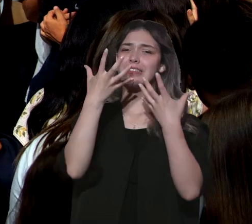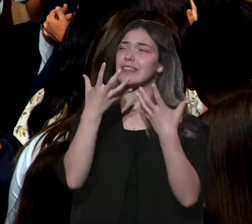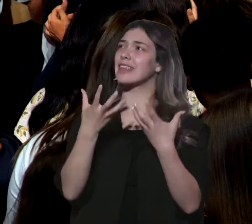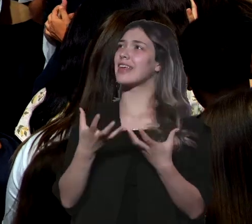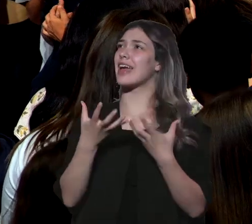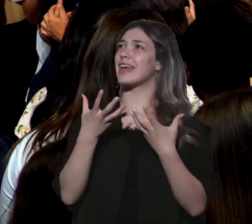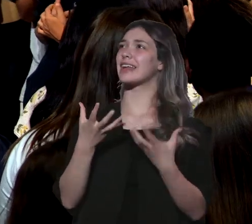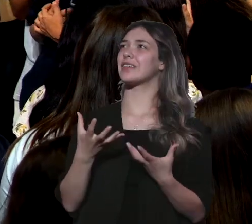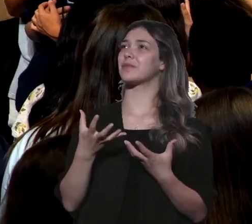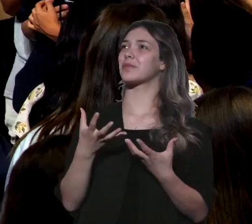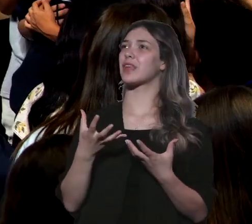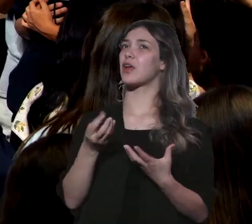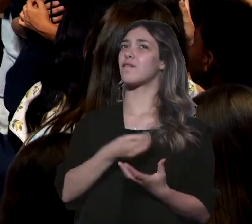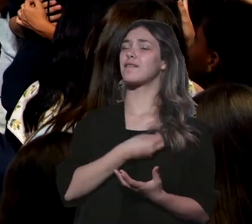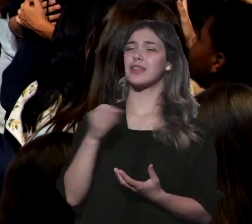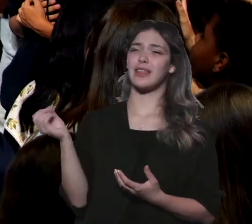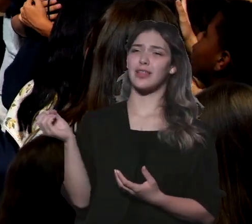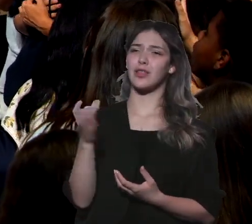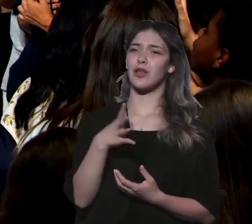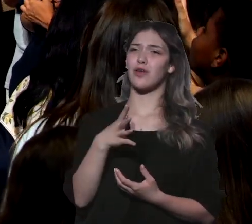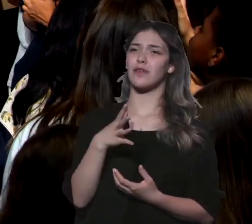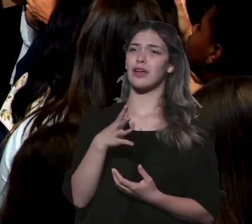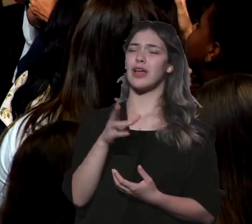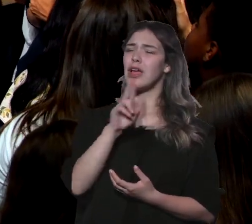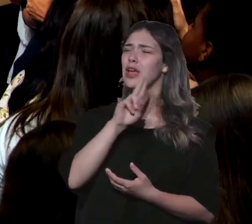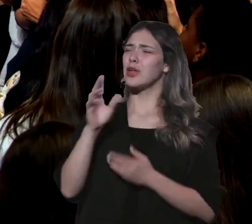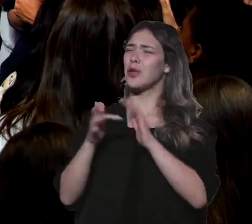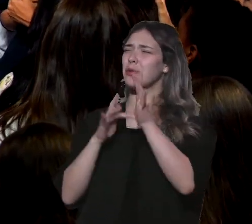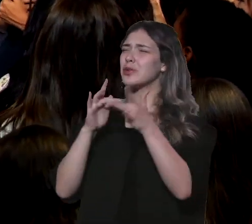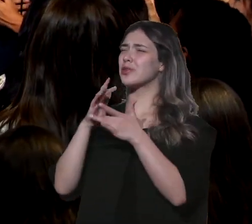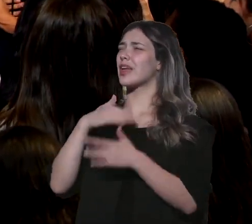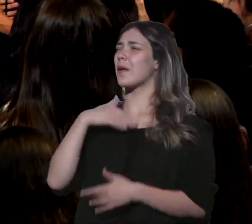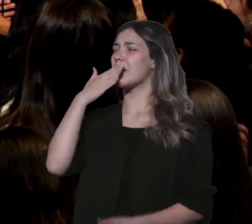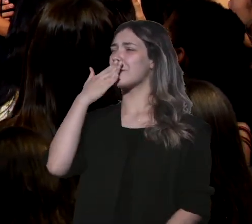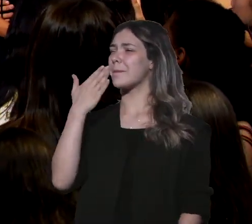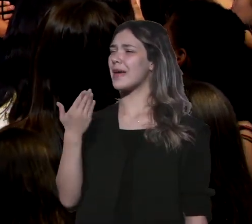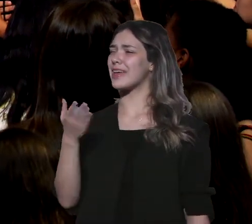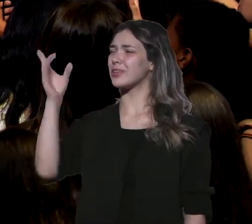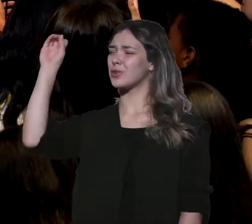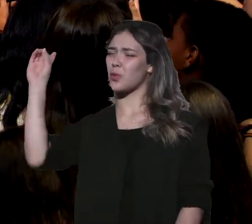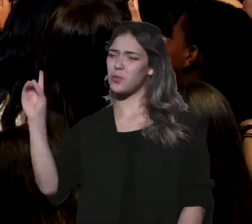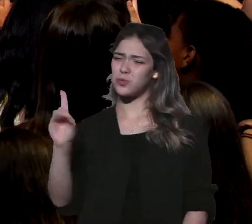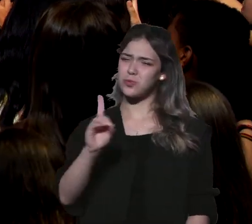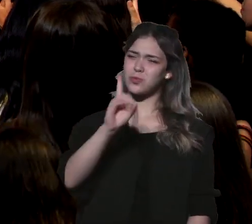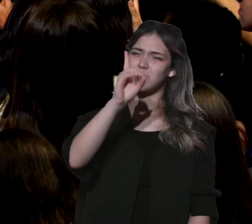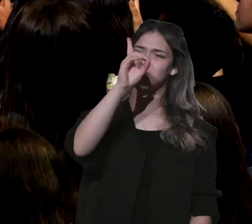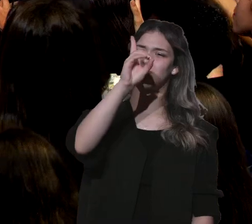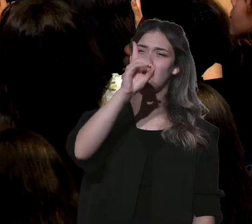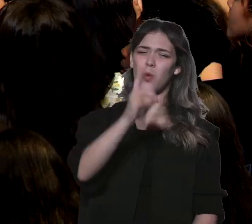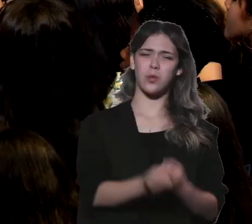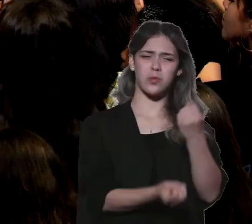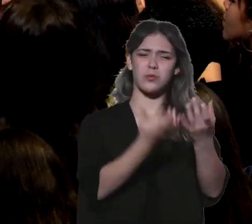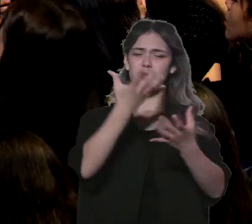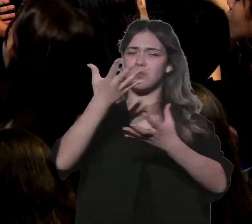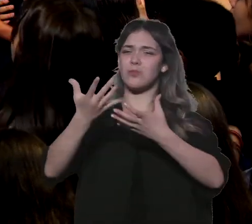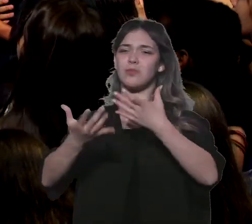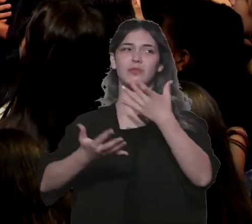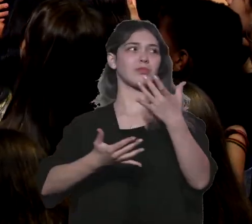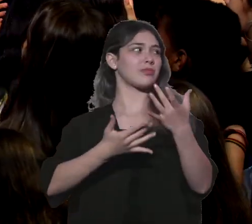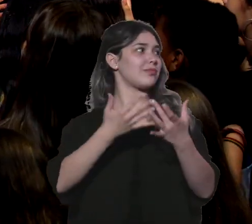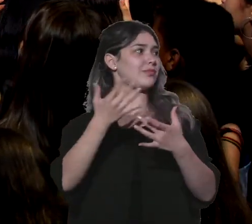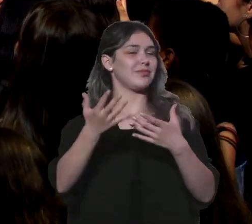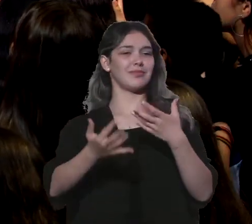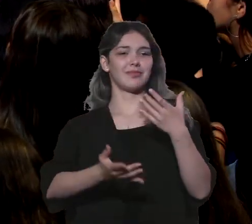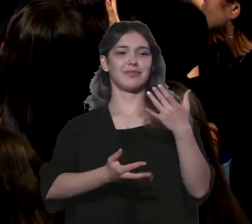quero pedir em nome de Jesus, como em Pentecostes, desce neste lugar, Deus, e entra nos seus filhos e torna